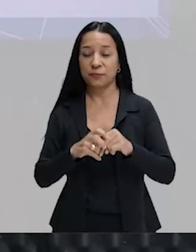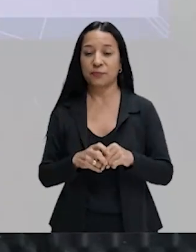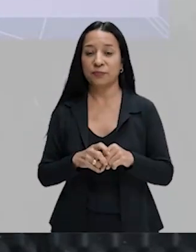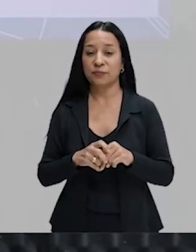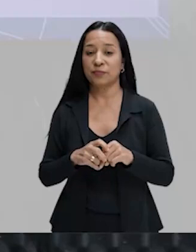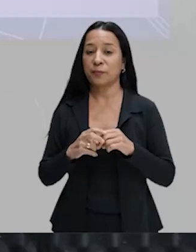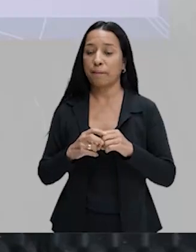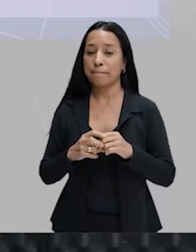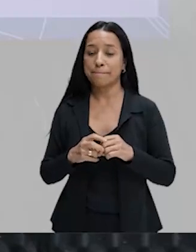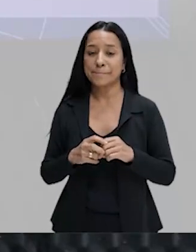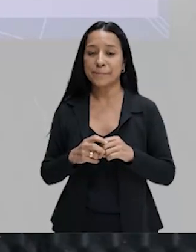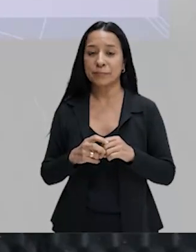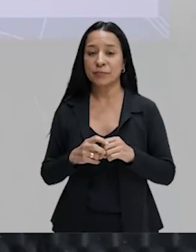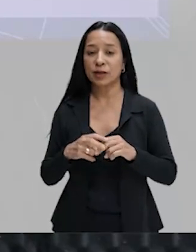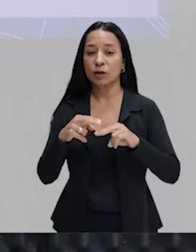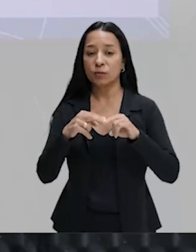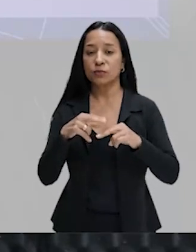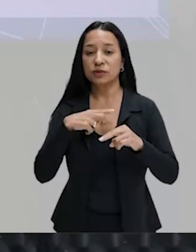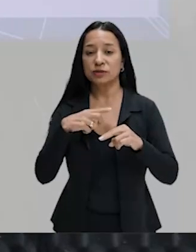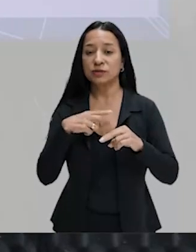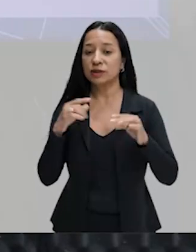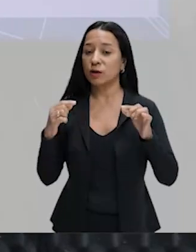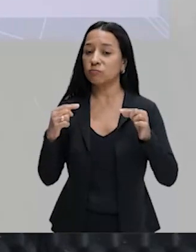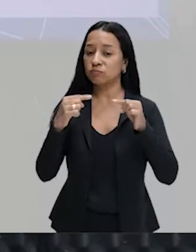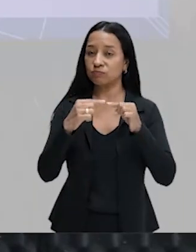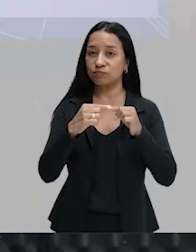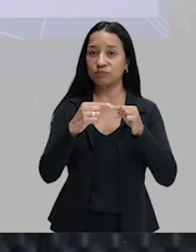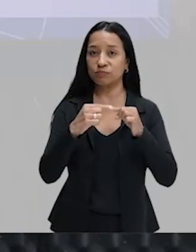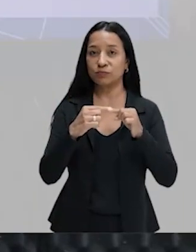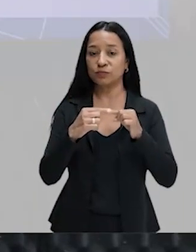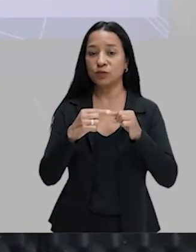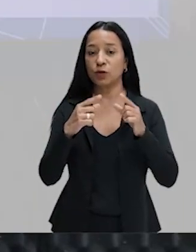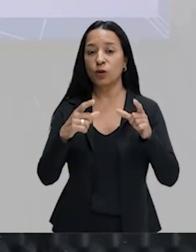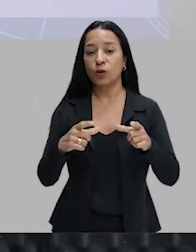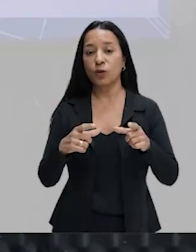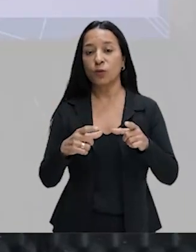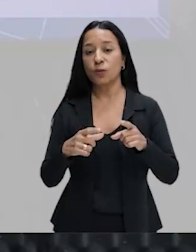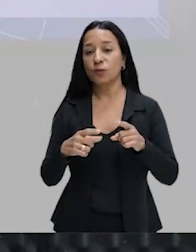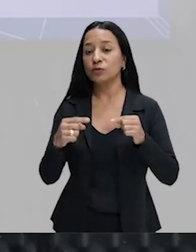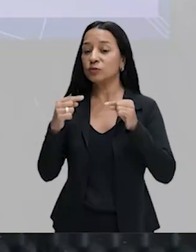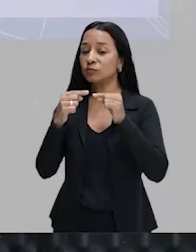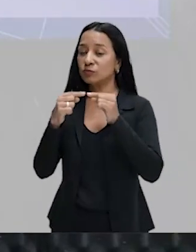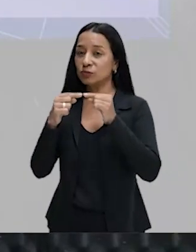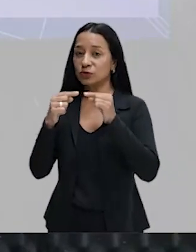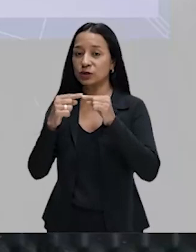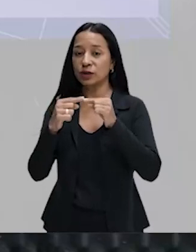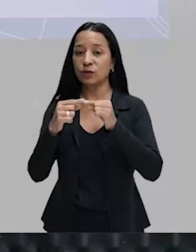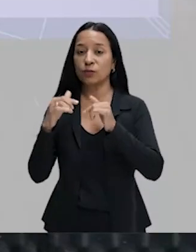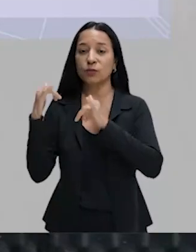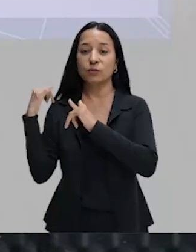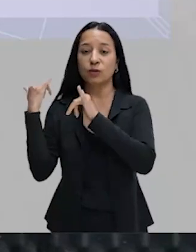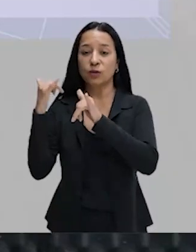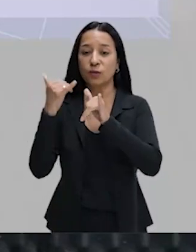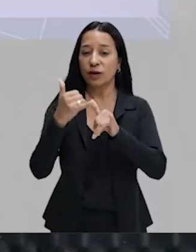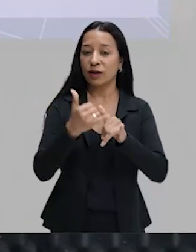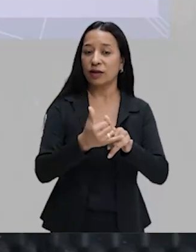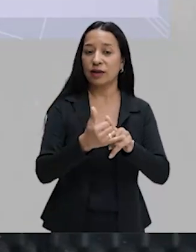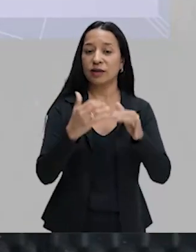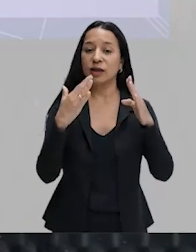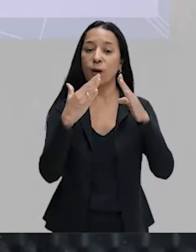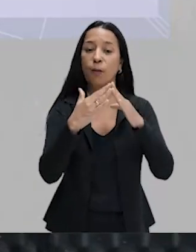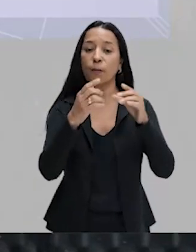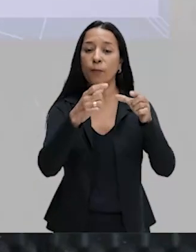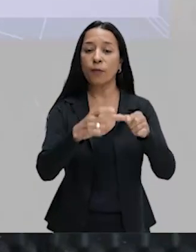com o classicismo. Por isso que tem a ver. Onde, segundo a lenda, moravam as musas do